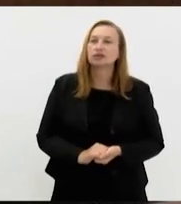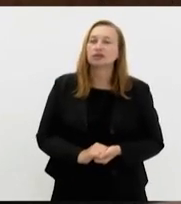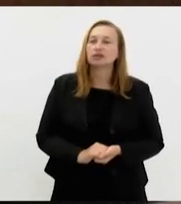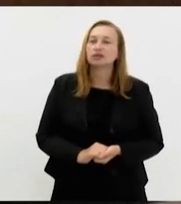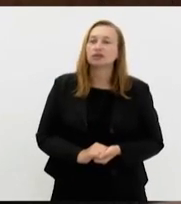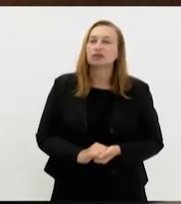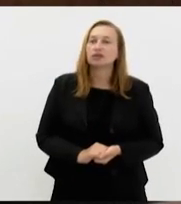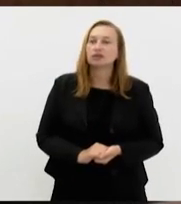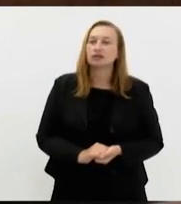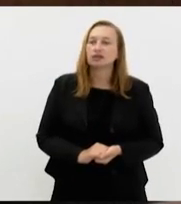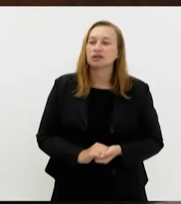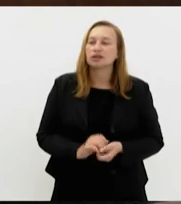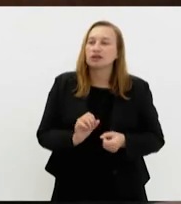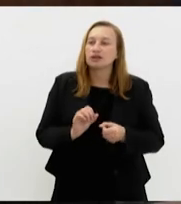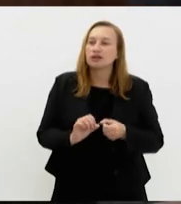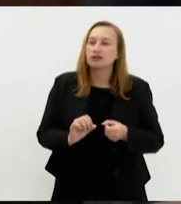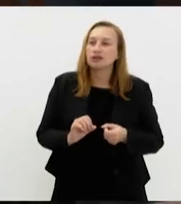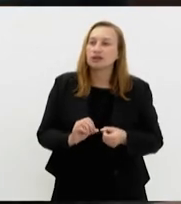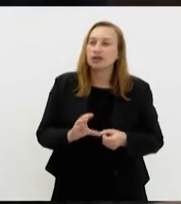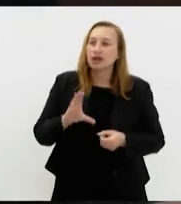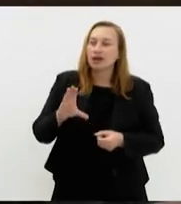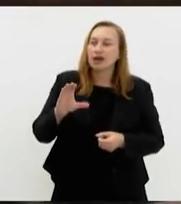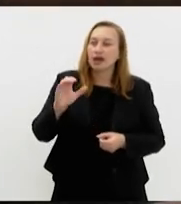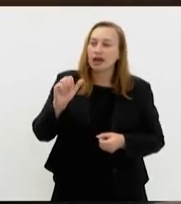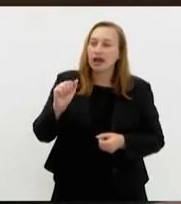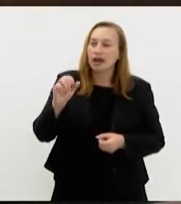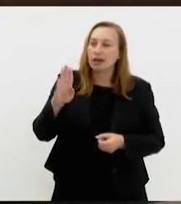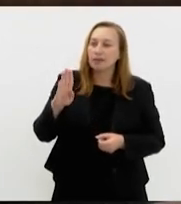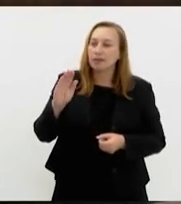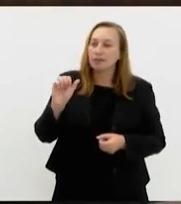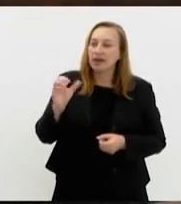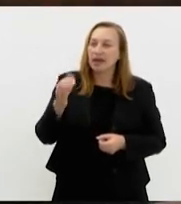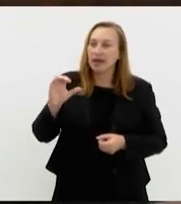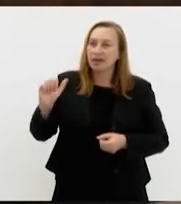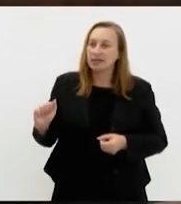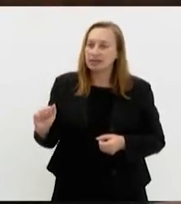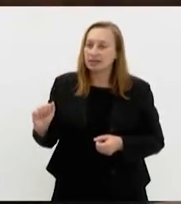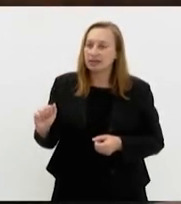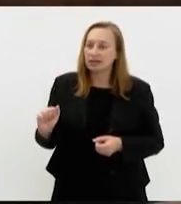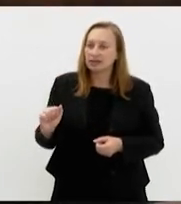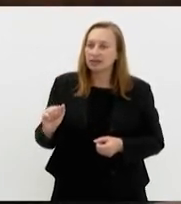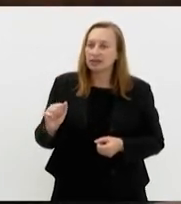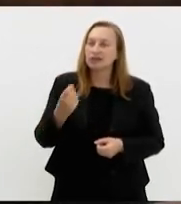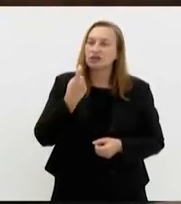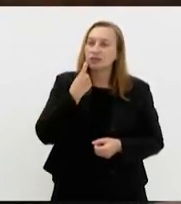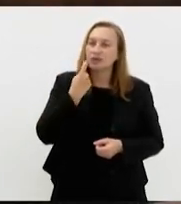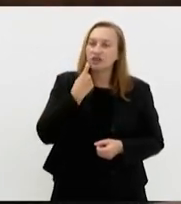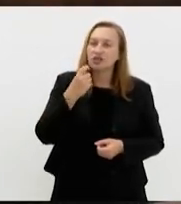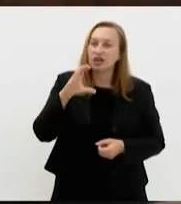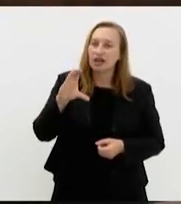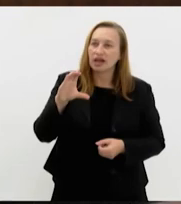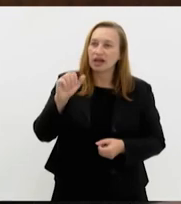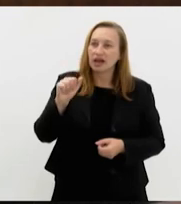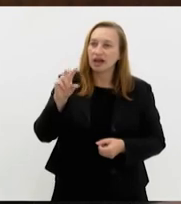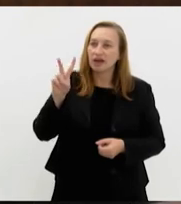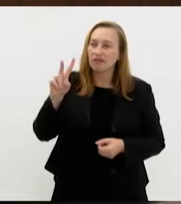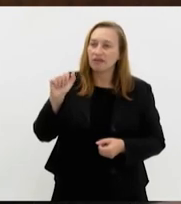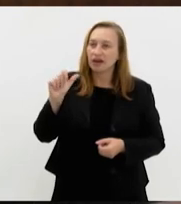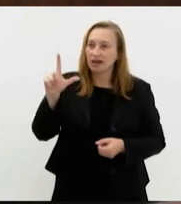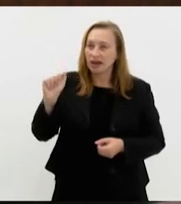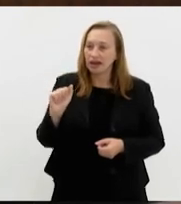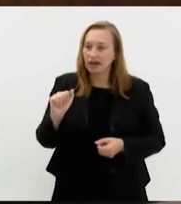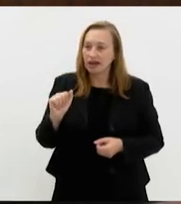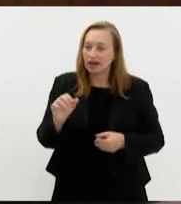a cabeça da cavala, da espinha da cabeça da cavala. E, quando trabalhada essa espinha, ela